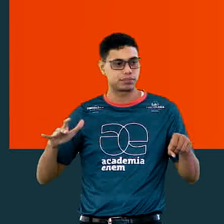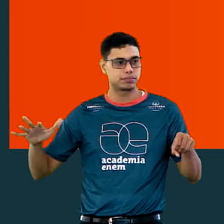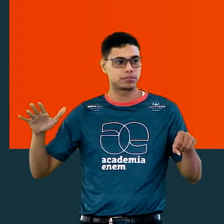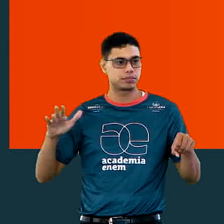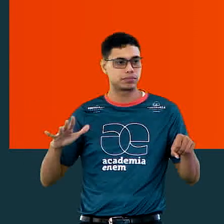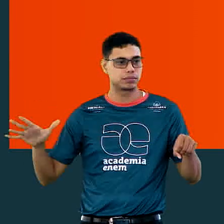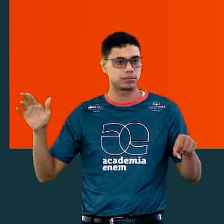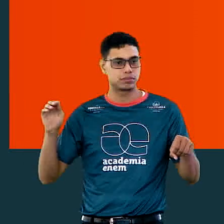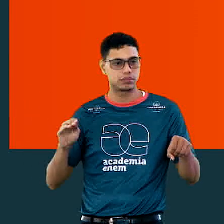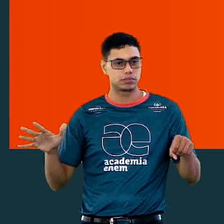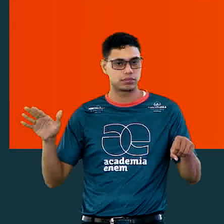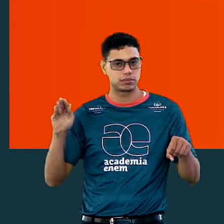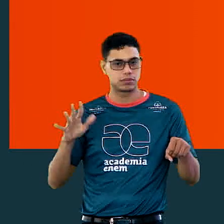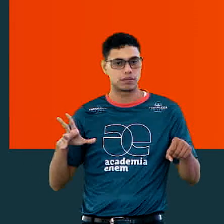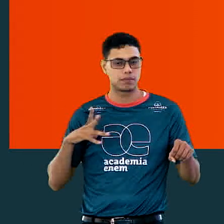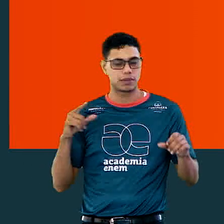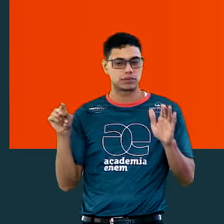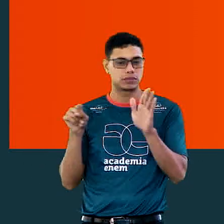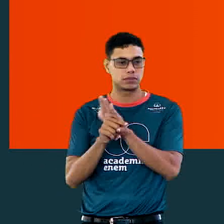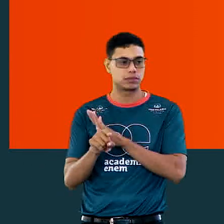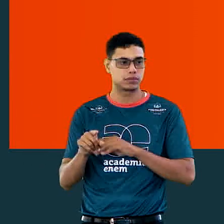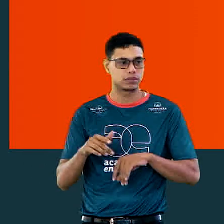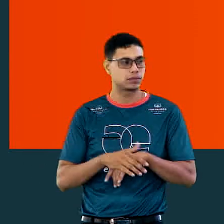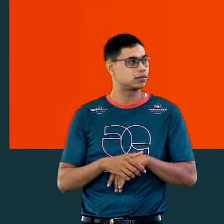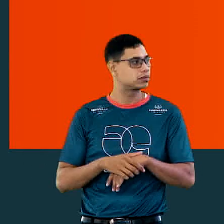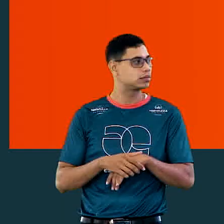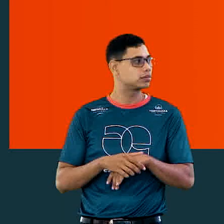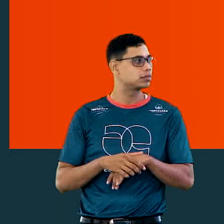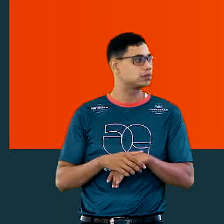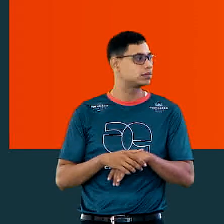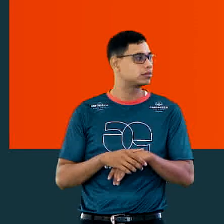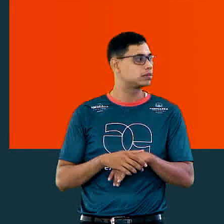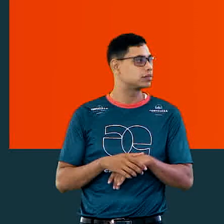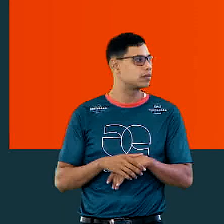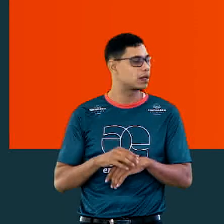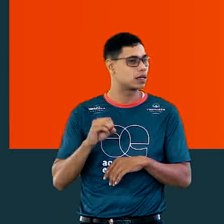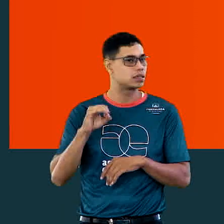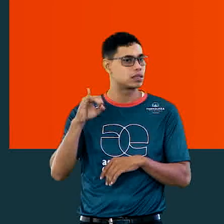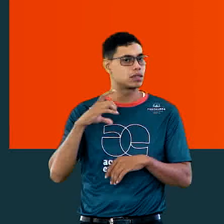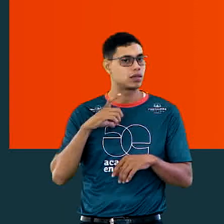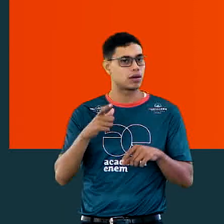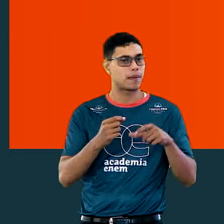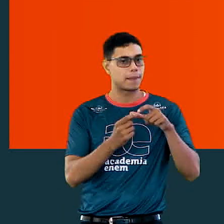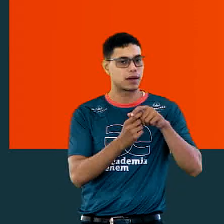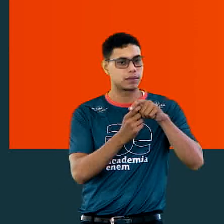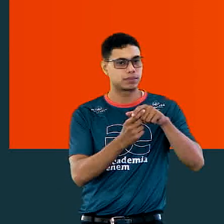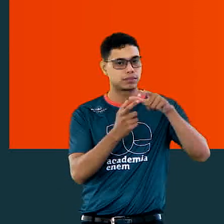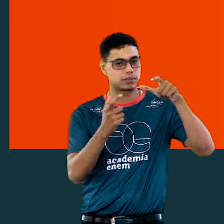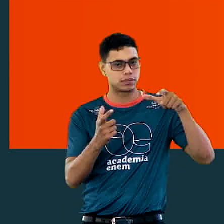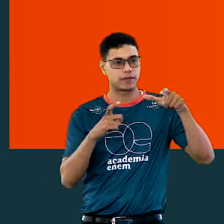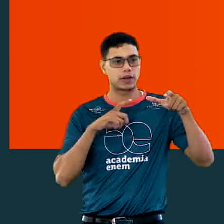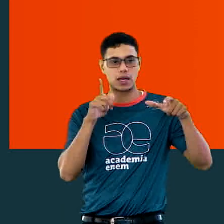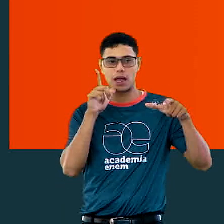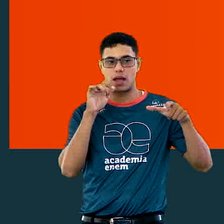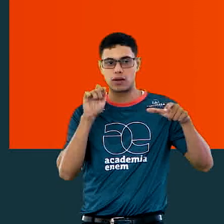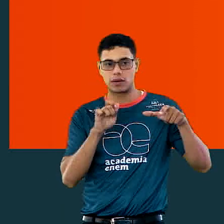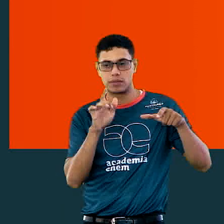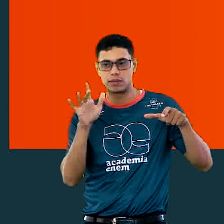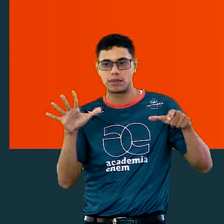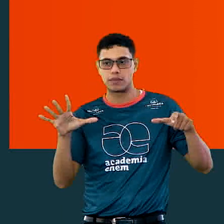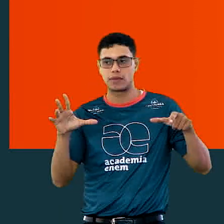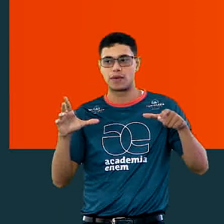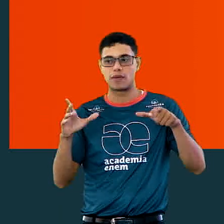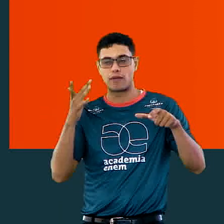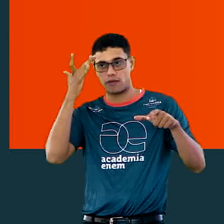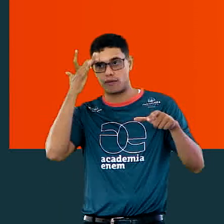mais. Deixa eu te fazer uma pergunta. Se a mangueira for mais grossa, a água vai passar